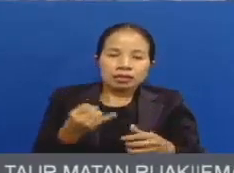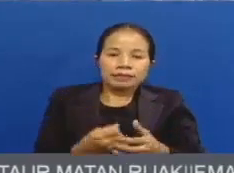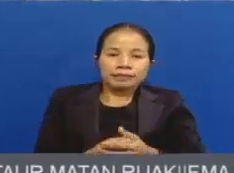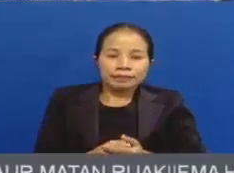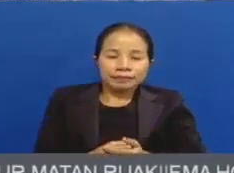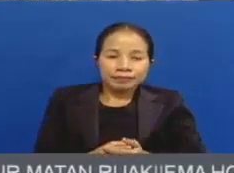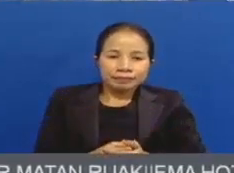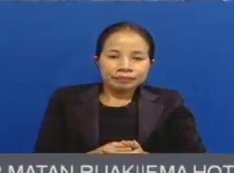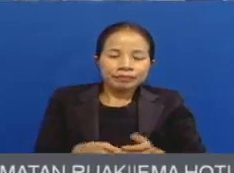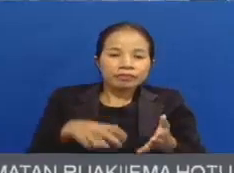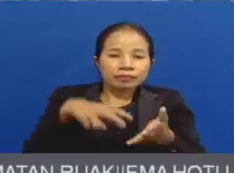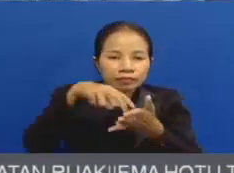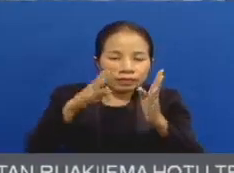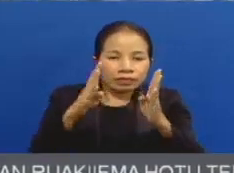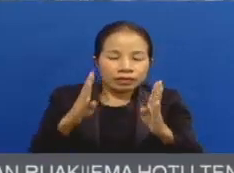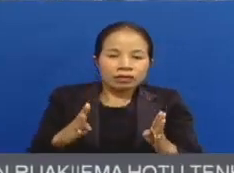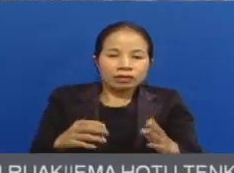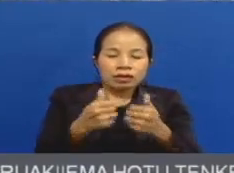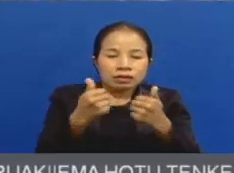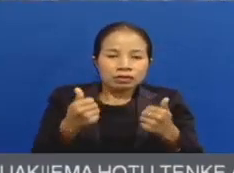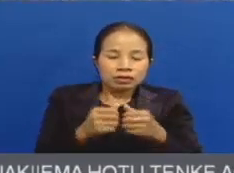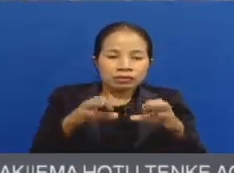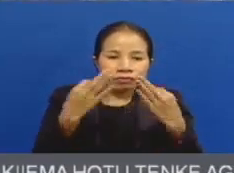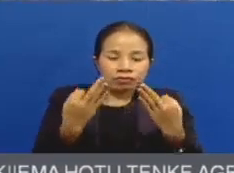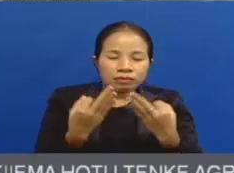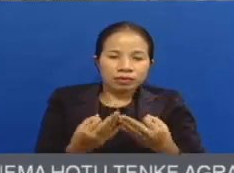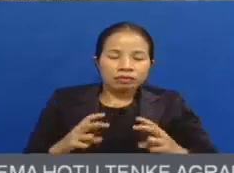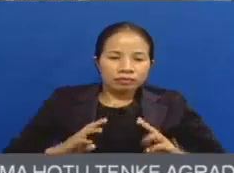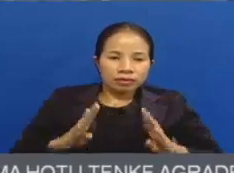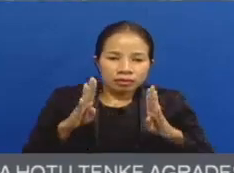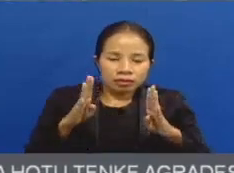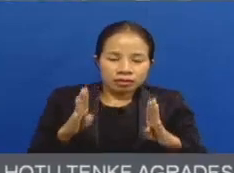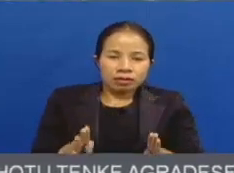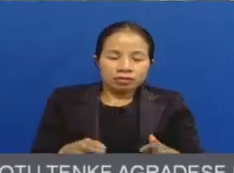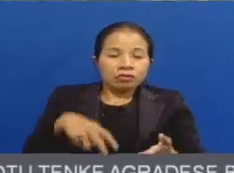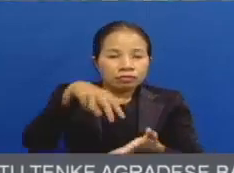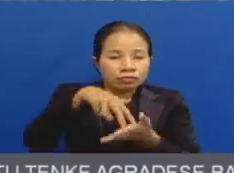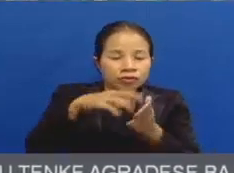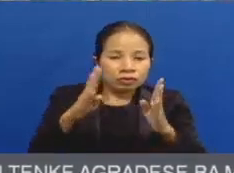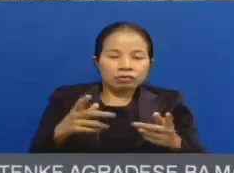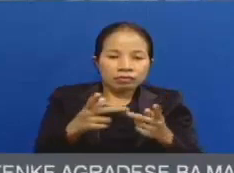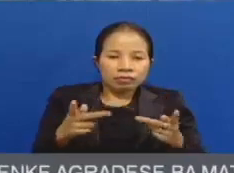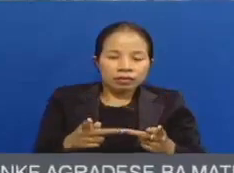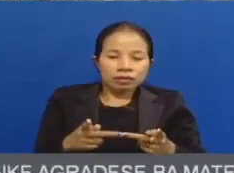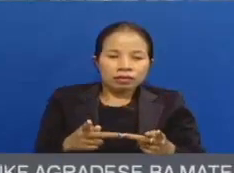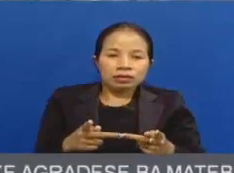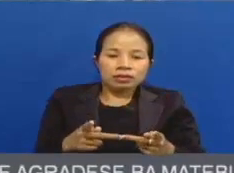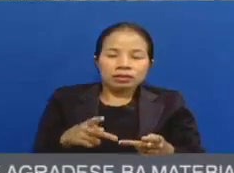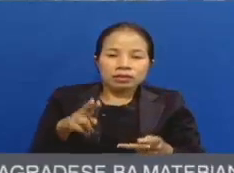justiça, fundadora ba Associação das Famílias dos Antigos Combatentes, fundadora ba Centro Quesadi